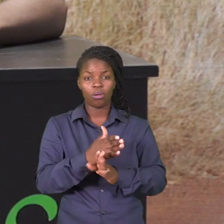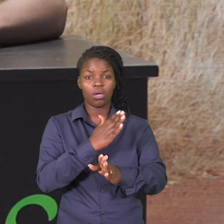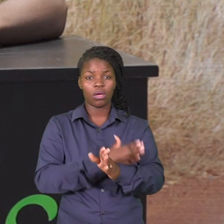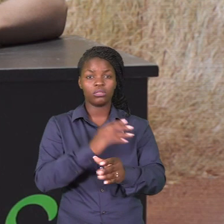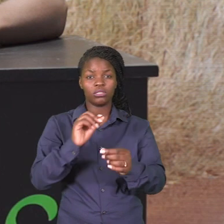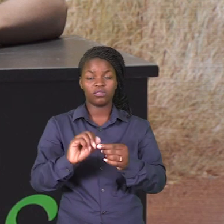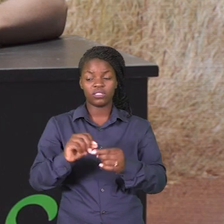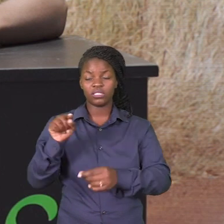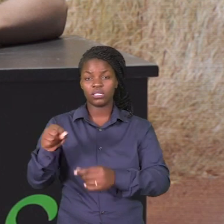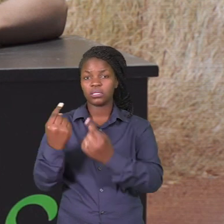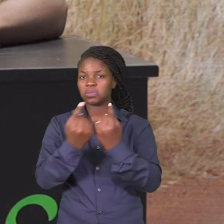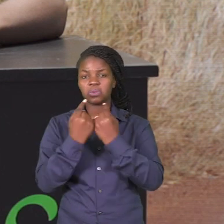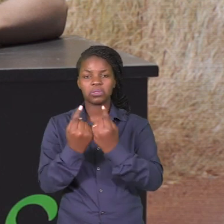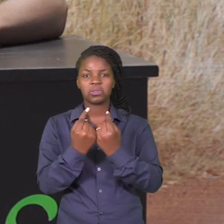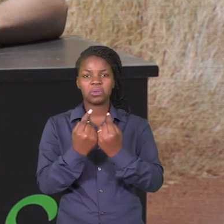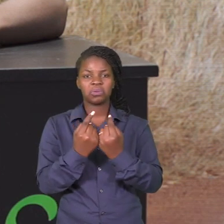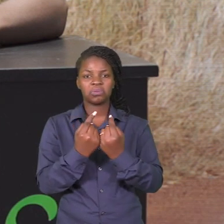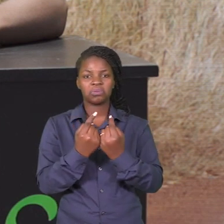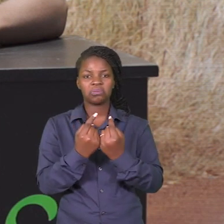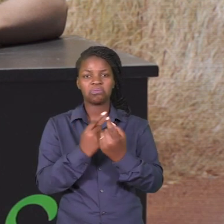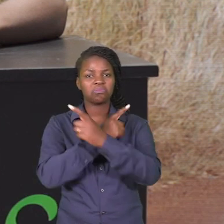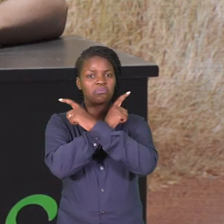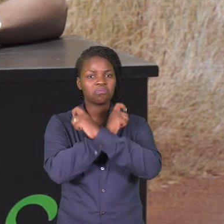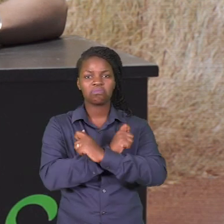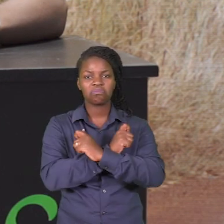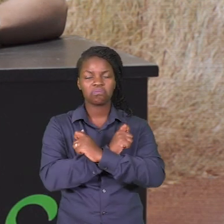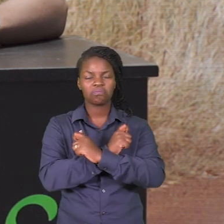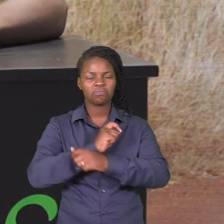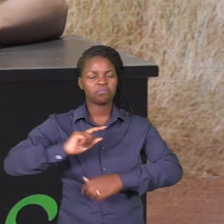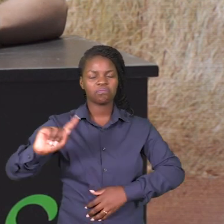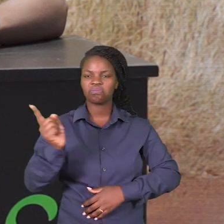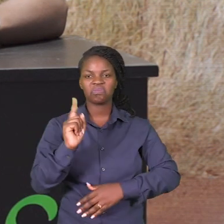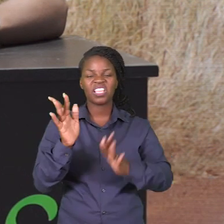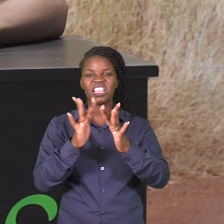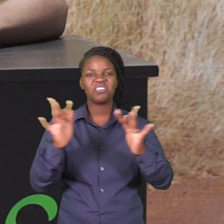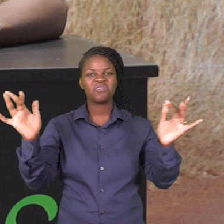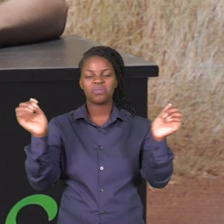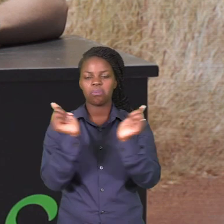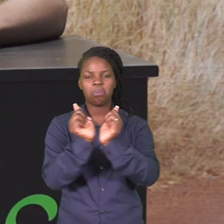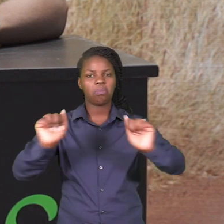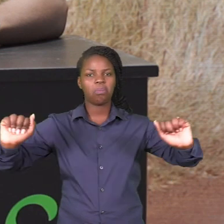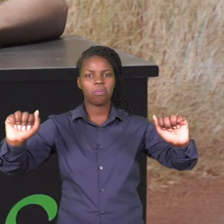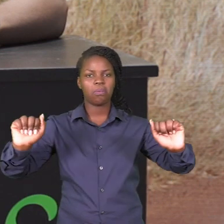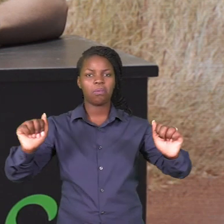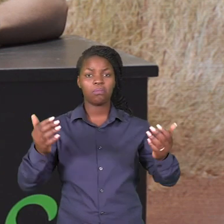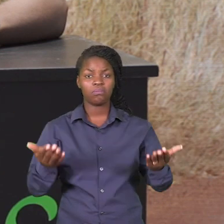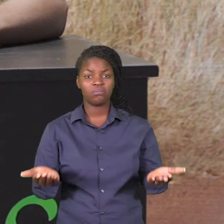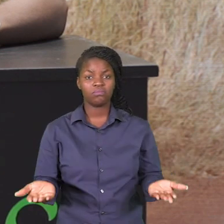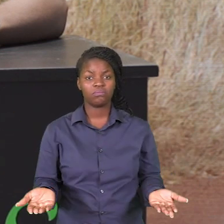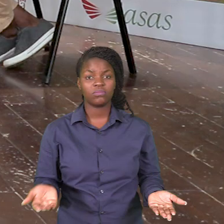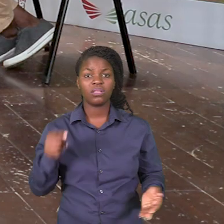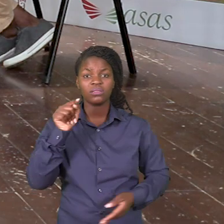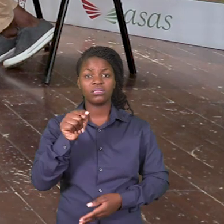senhor que tinha sido envolvido e que realmente deveria ter sido responsabilidade responsabilizado estava